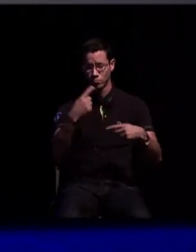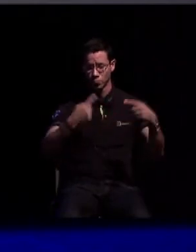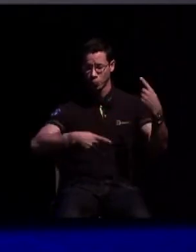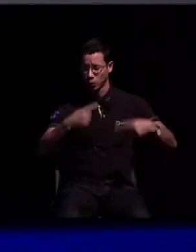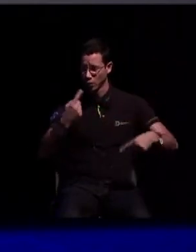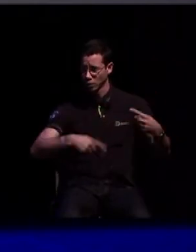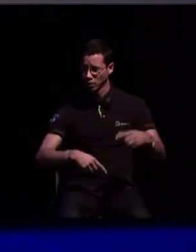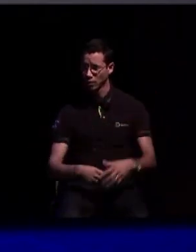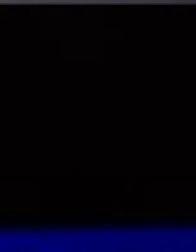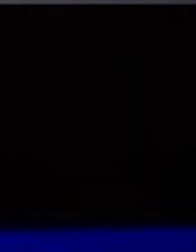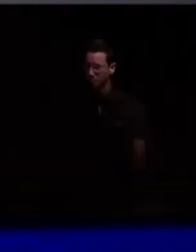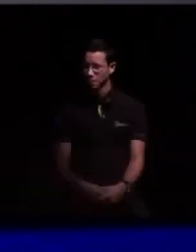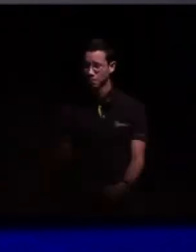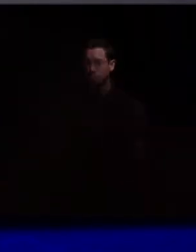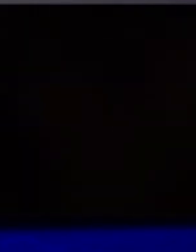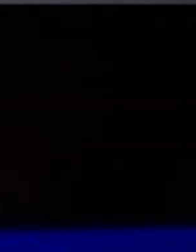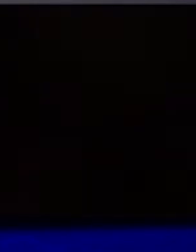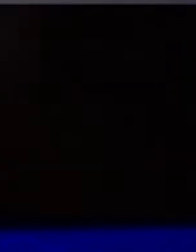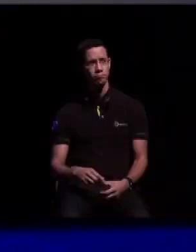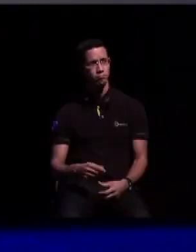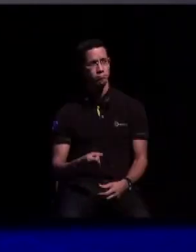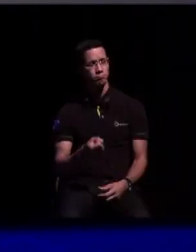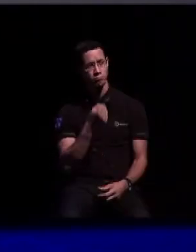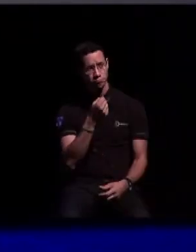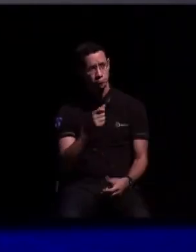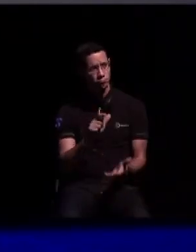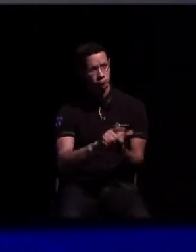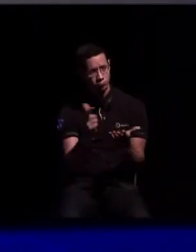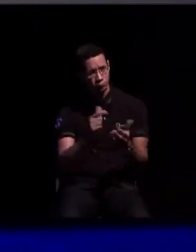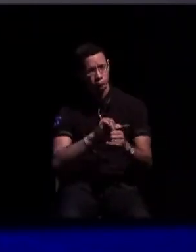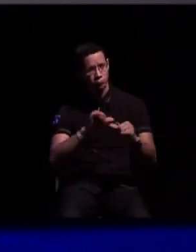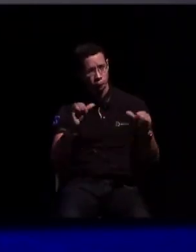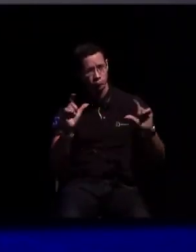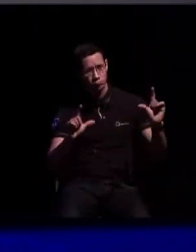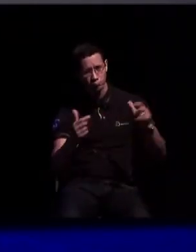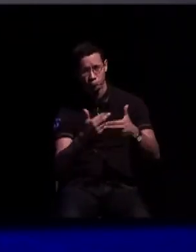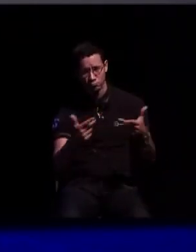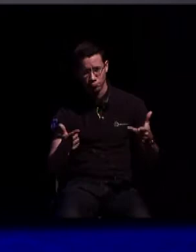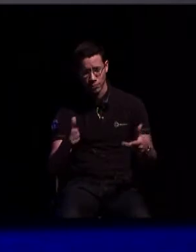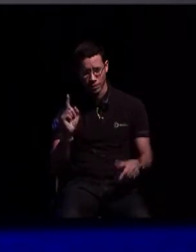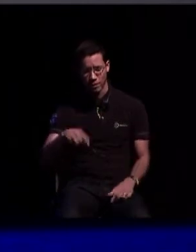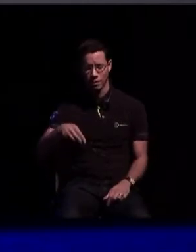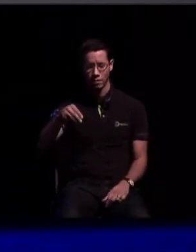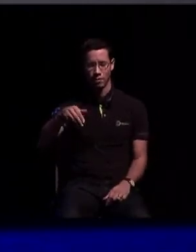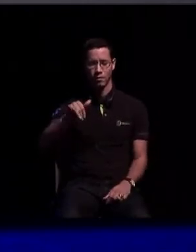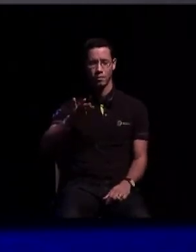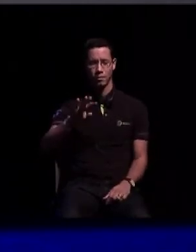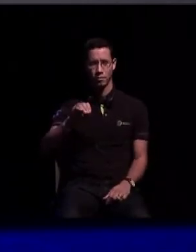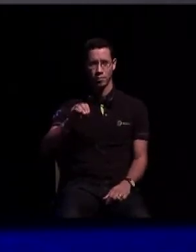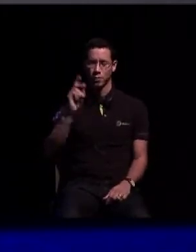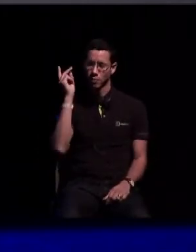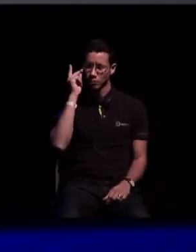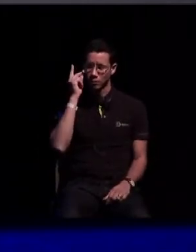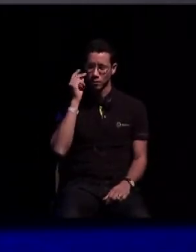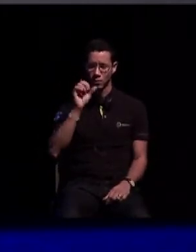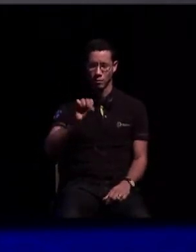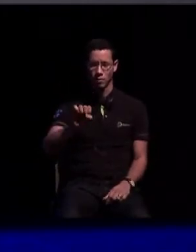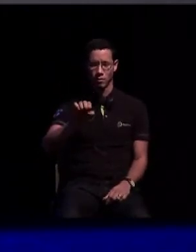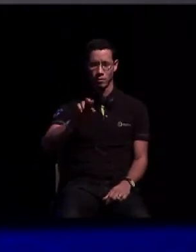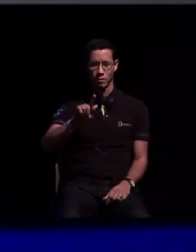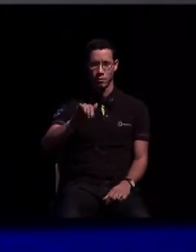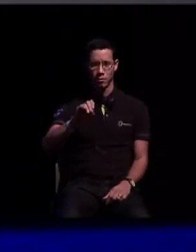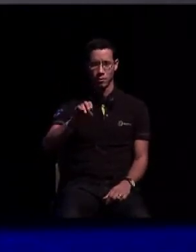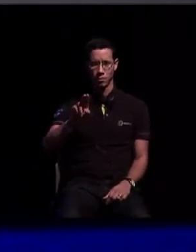dizer, e a imprensa, obviamente, adota essa noção do mito paulistano, tem a ver com Sérgio Buarque, Raimundo Faro, Fernando